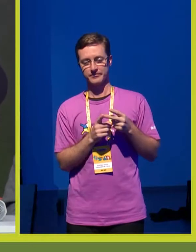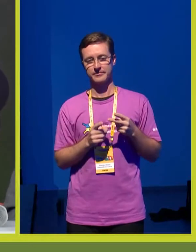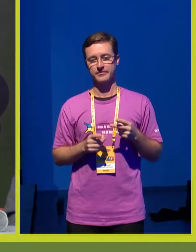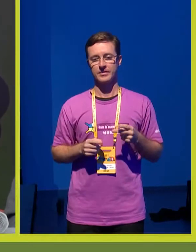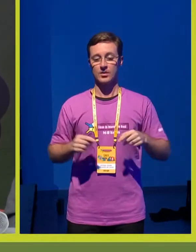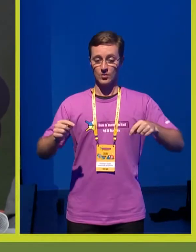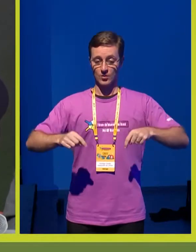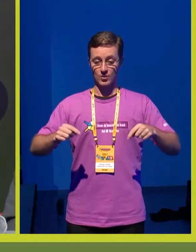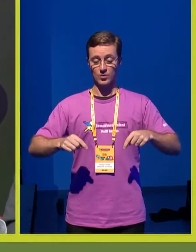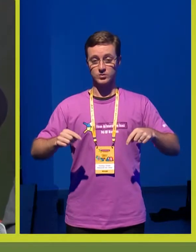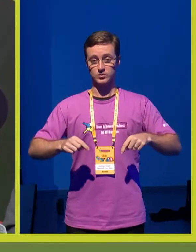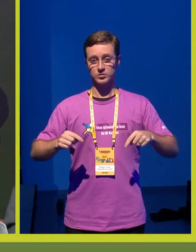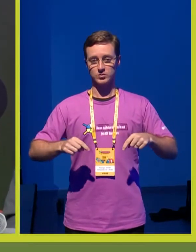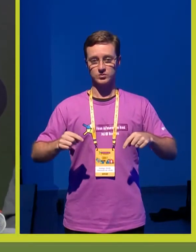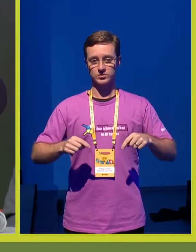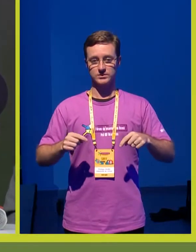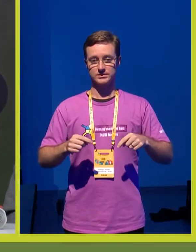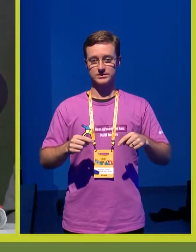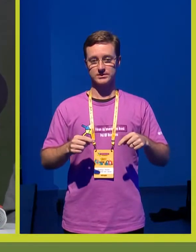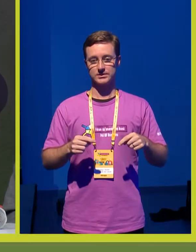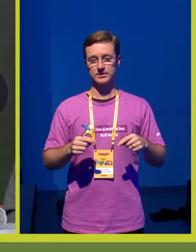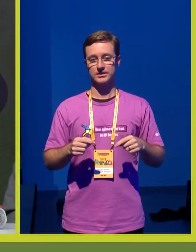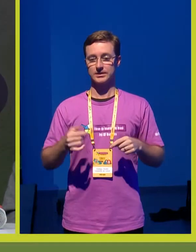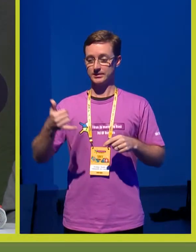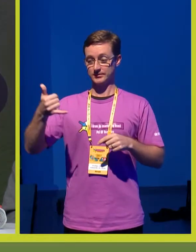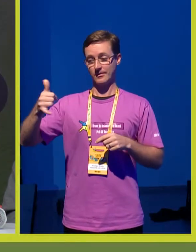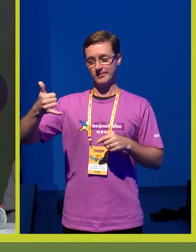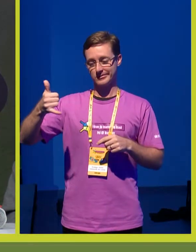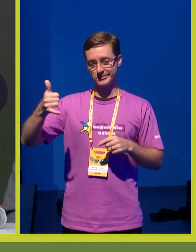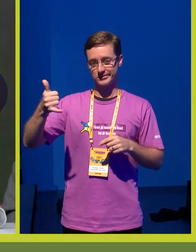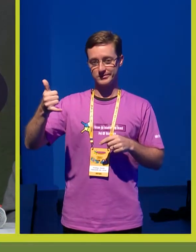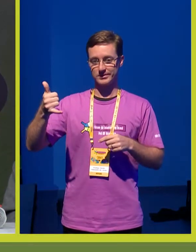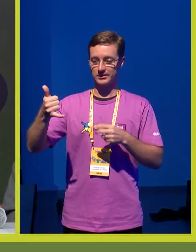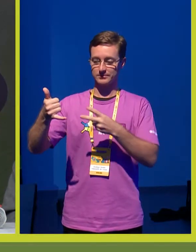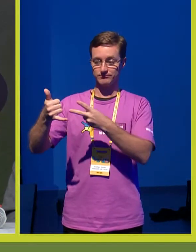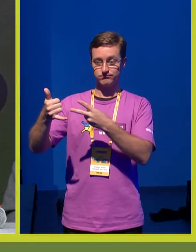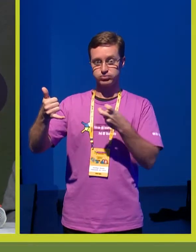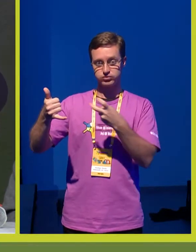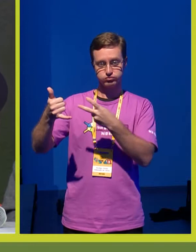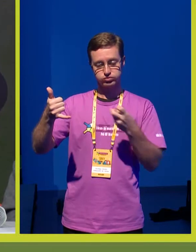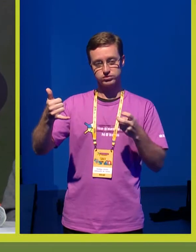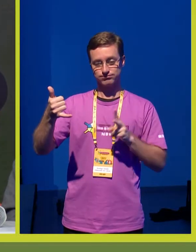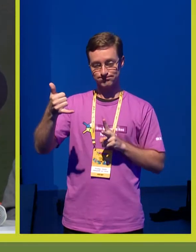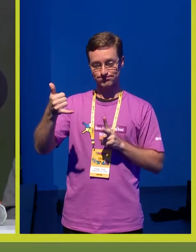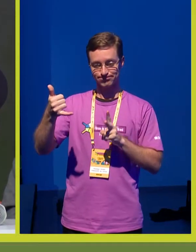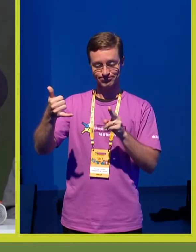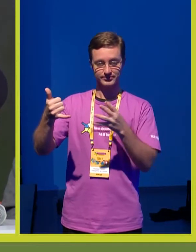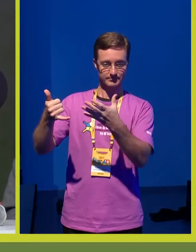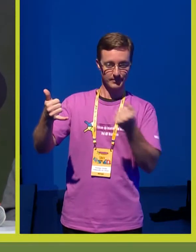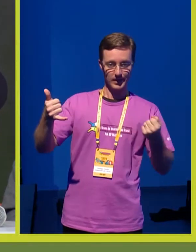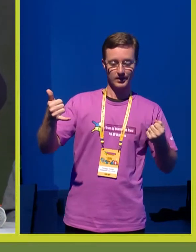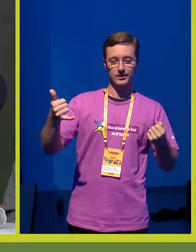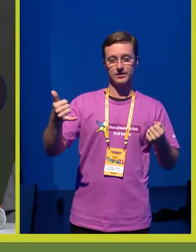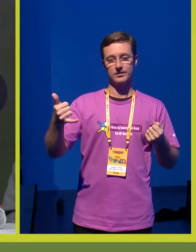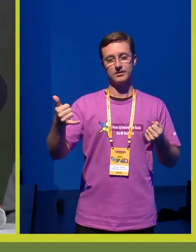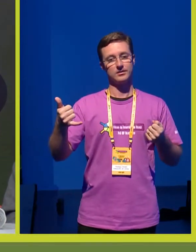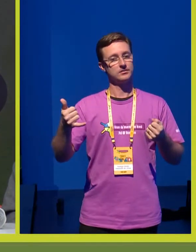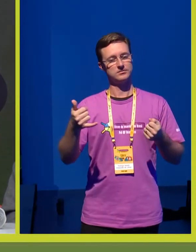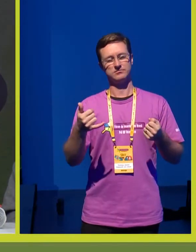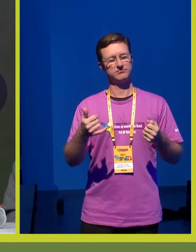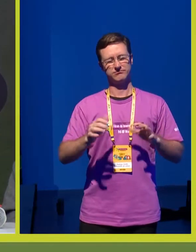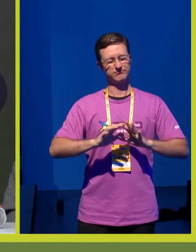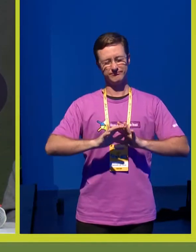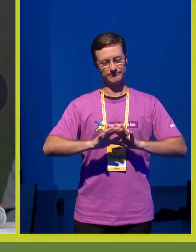em dia a interceptação em dispositivos como criptografia de ponta a ponta é realmente inviável